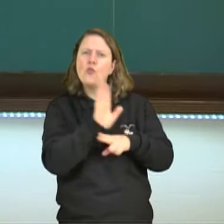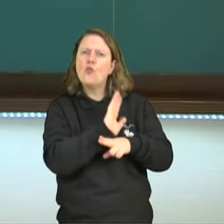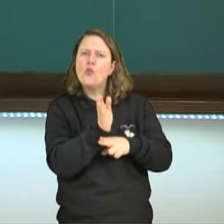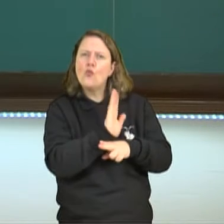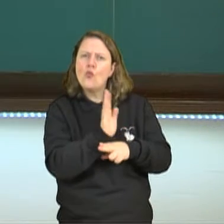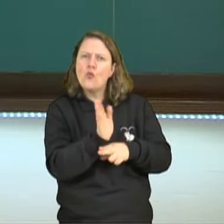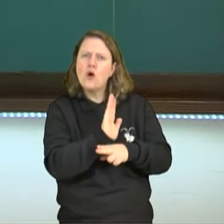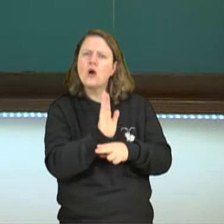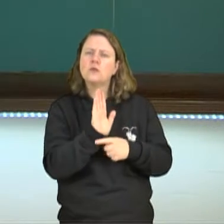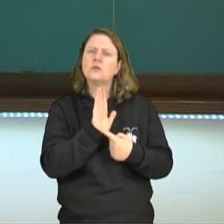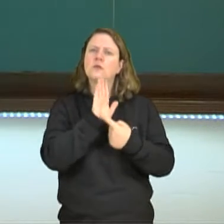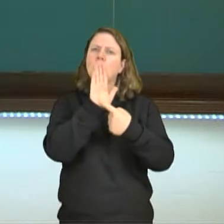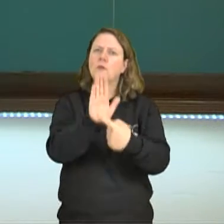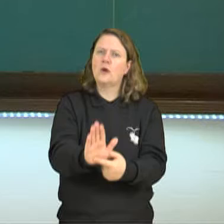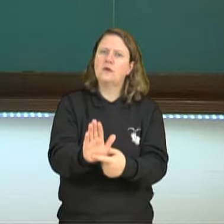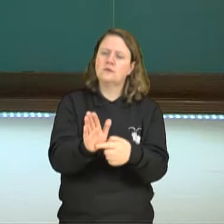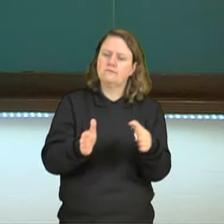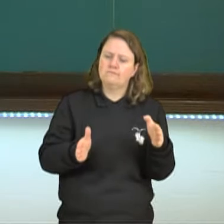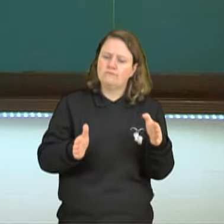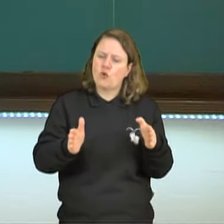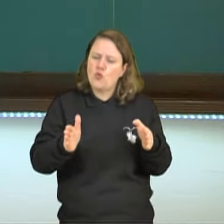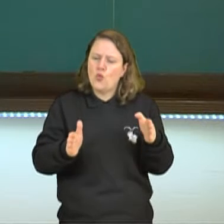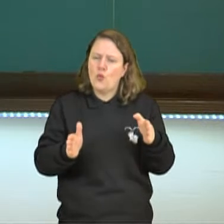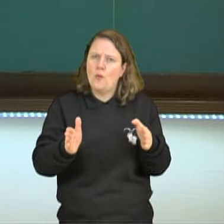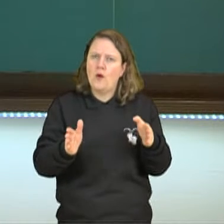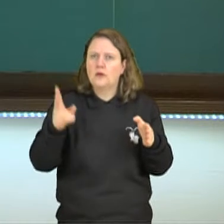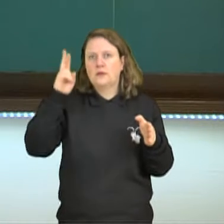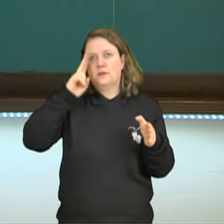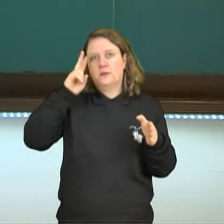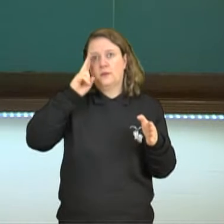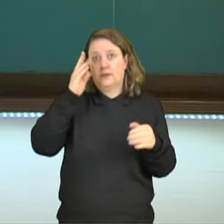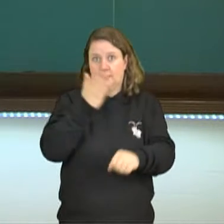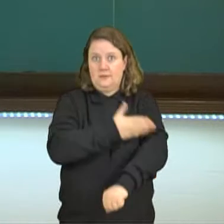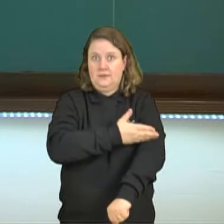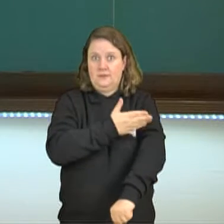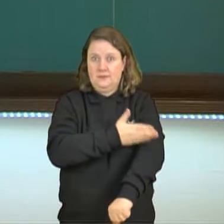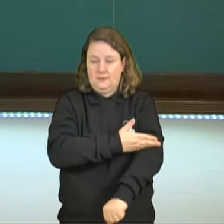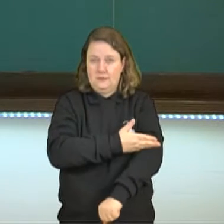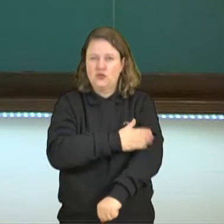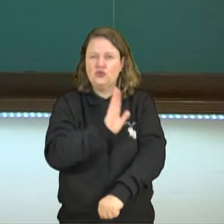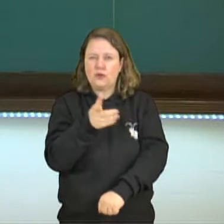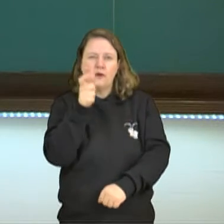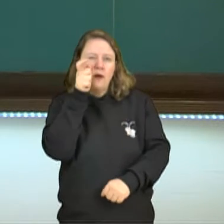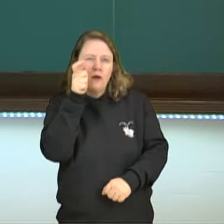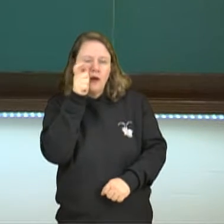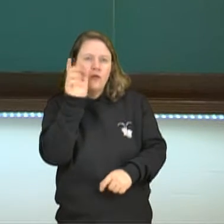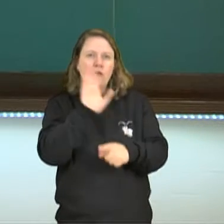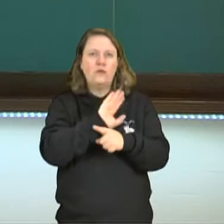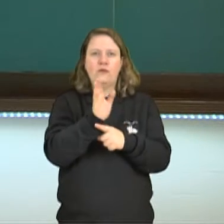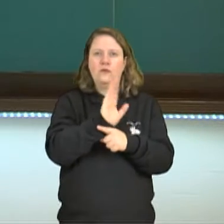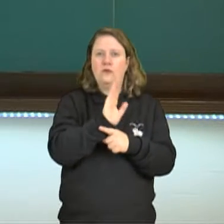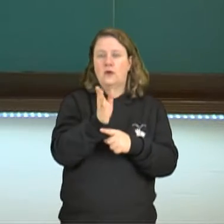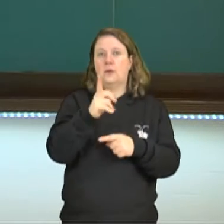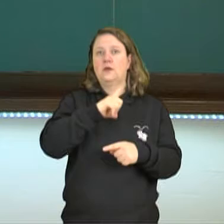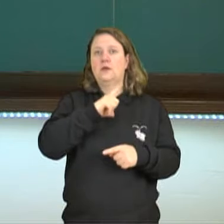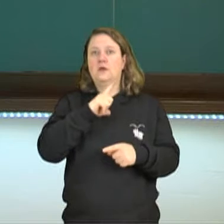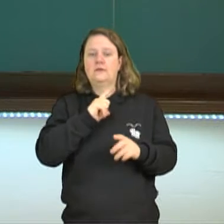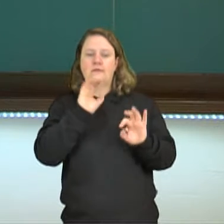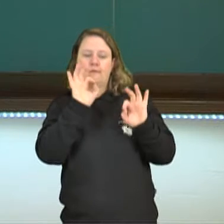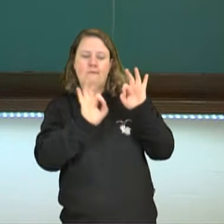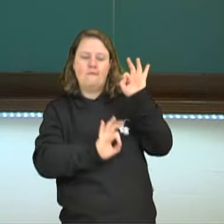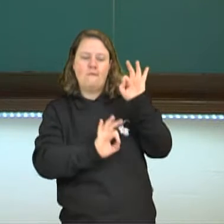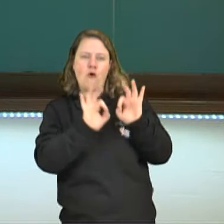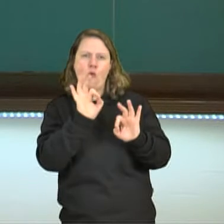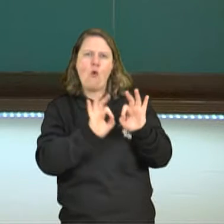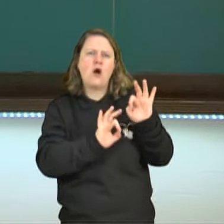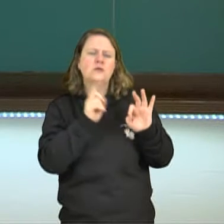que retrata esse período da história conhecido como Idade Média? Você já assistiu algum filme que tem como pano de